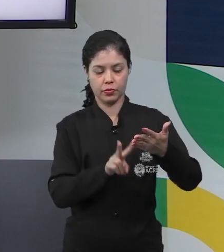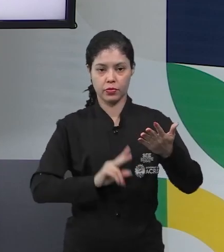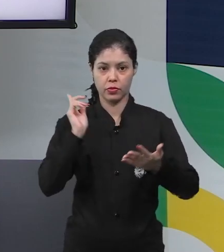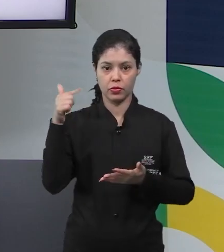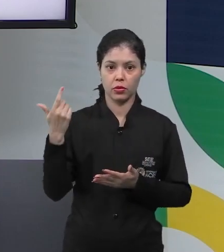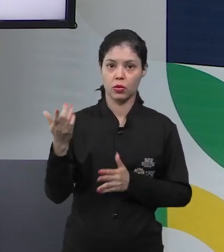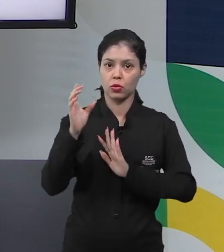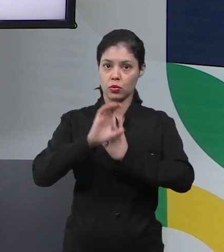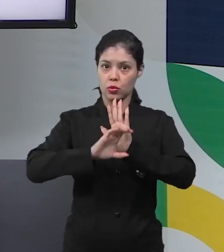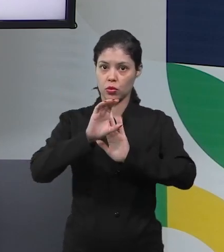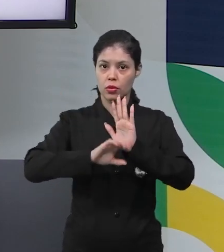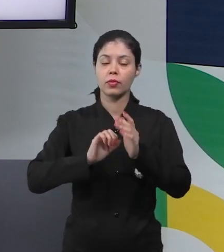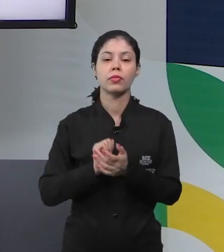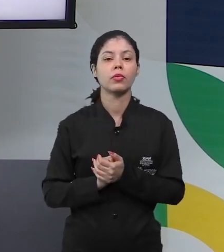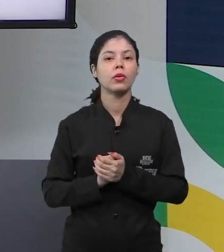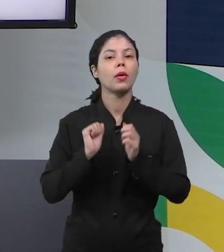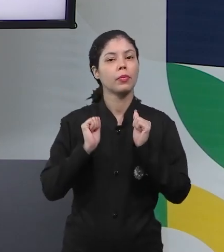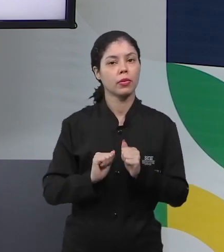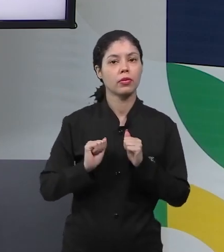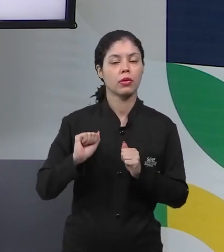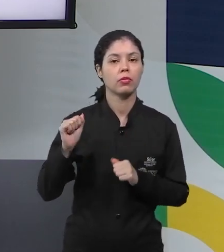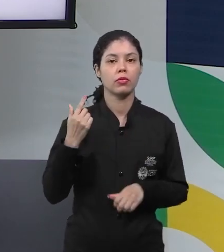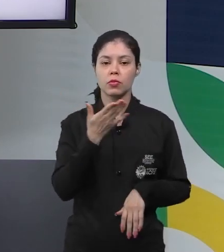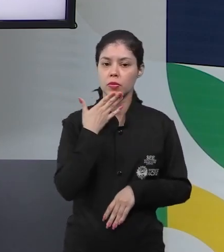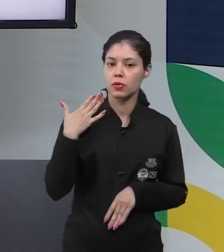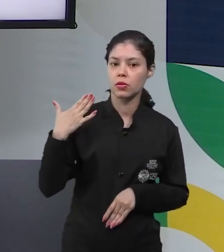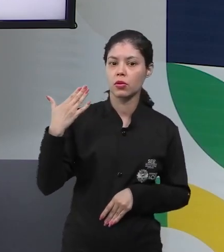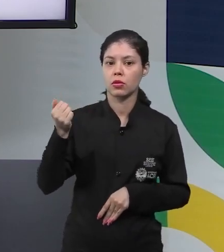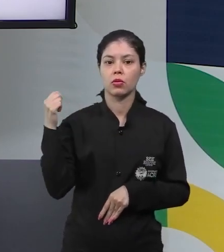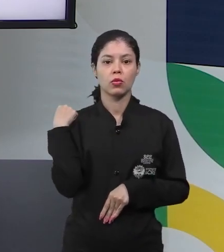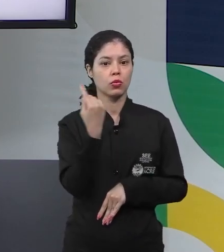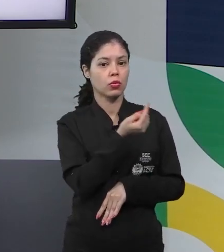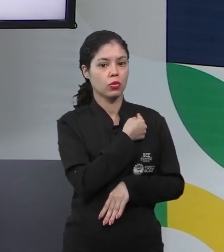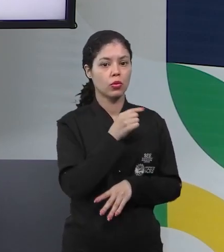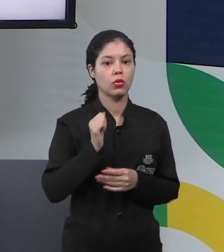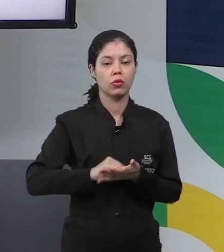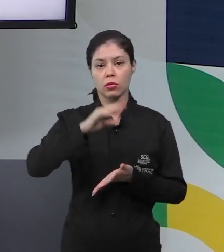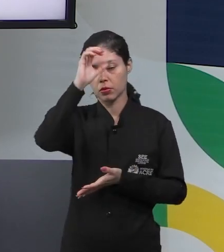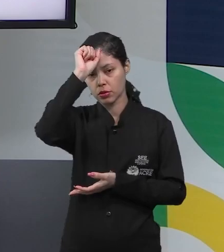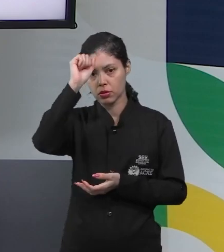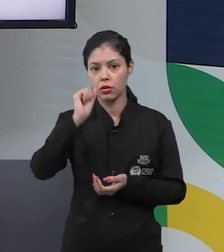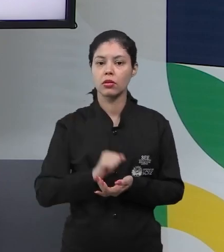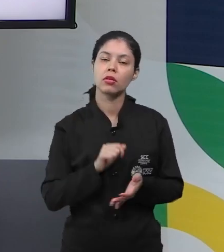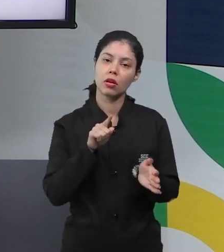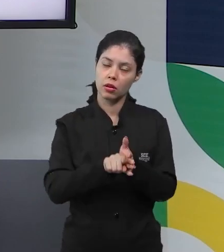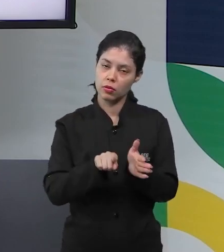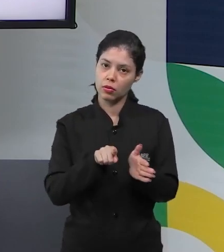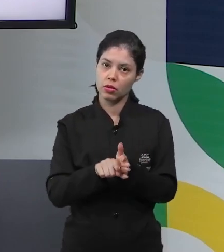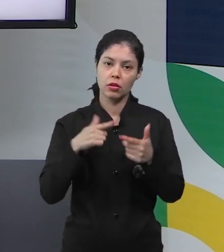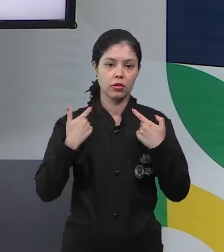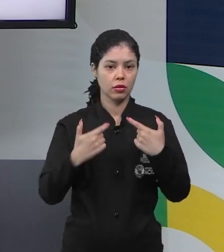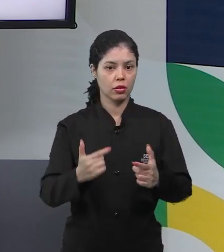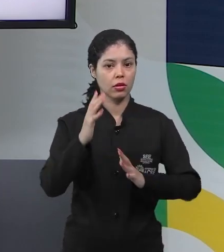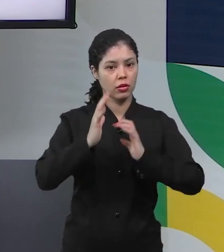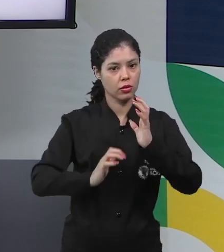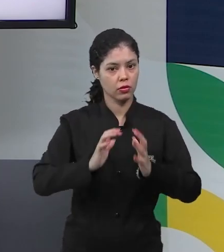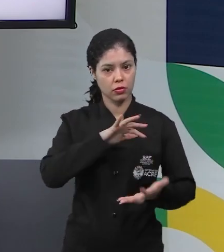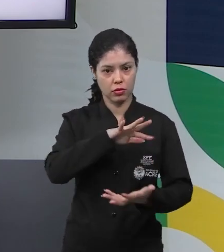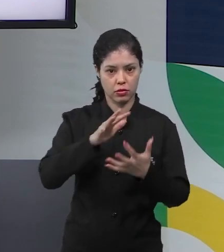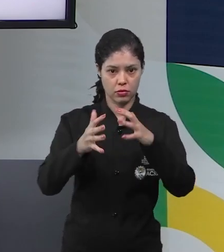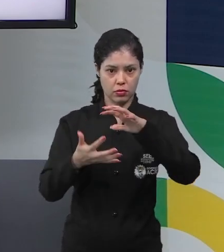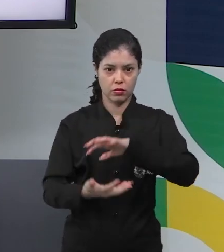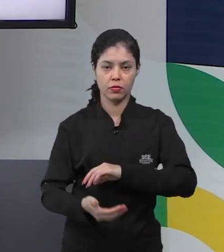outros conteúdos, para que possamos aprimorar o nosso conhecimento sobre a questão da guerra e dos conflitos